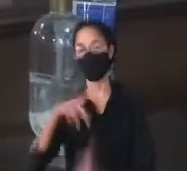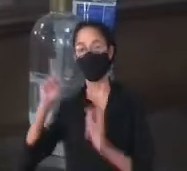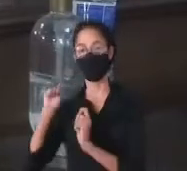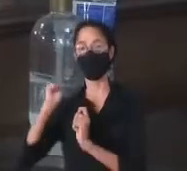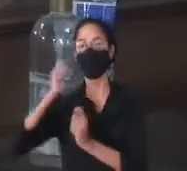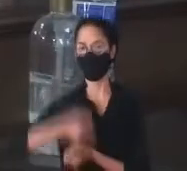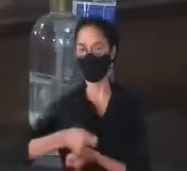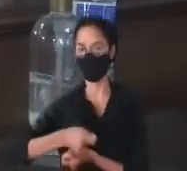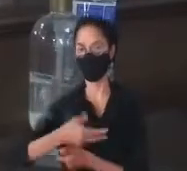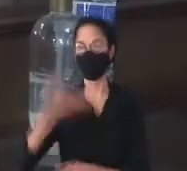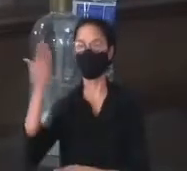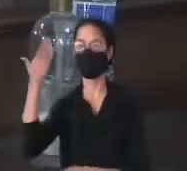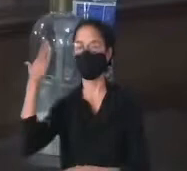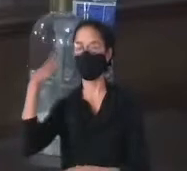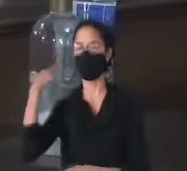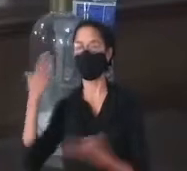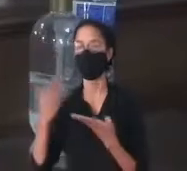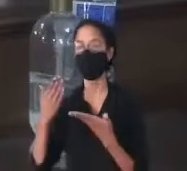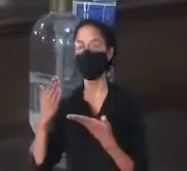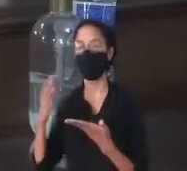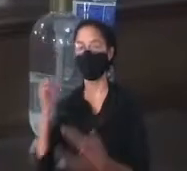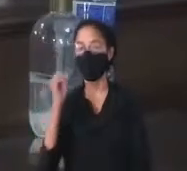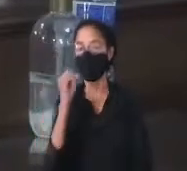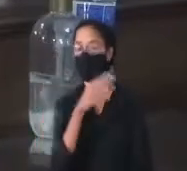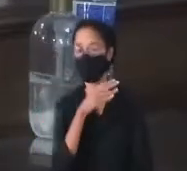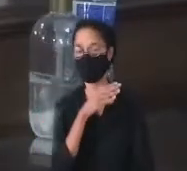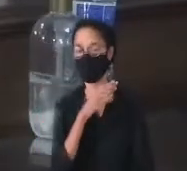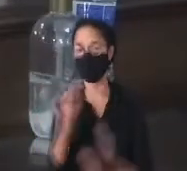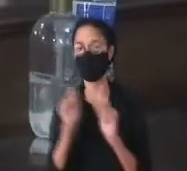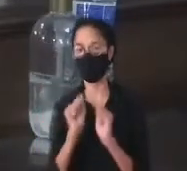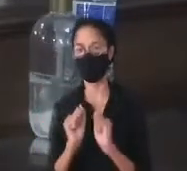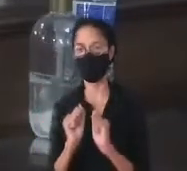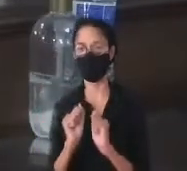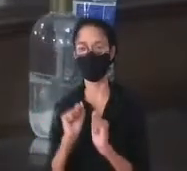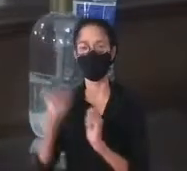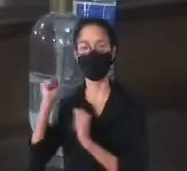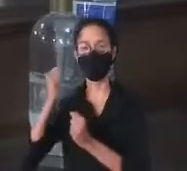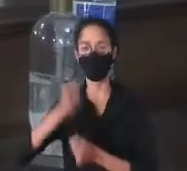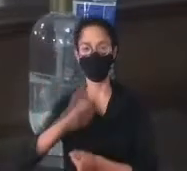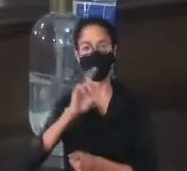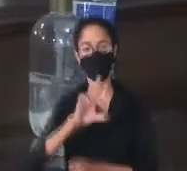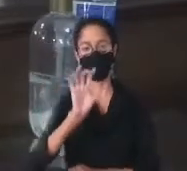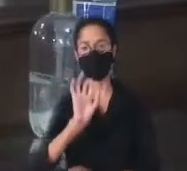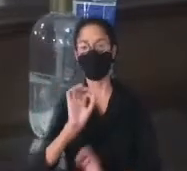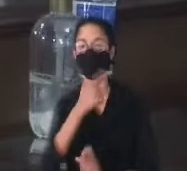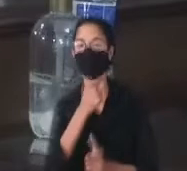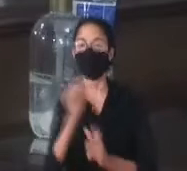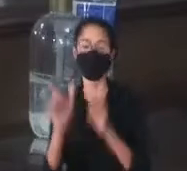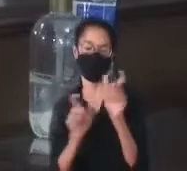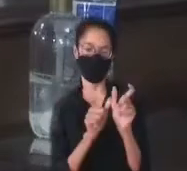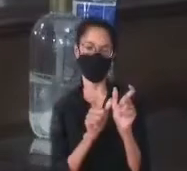antigamente era agora recente que ver as mulheres que você Está ocupando uma área que antigamente era só dos homens